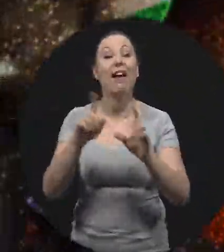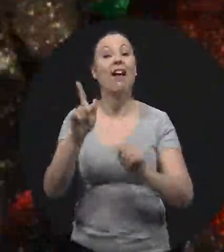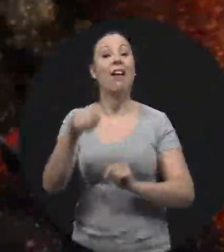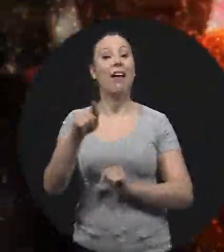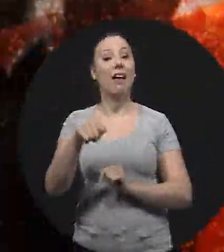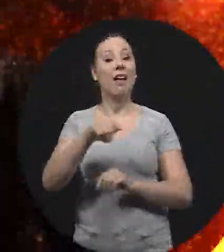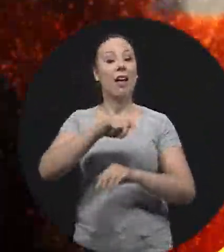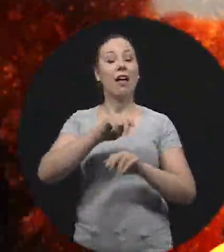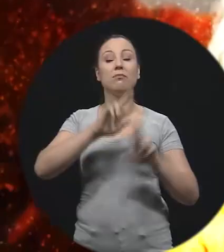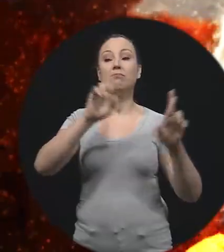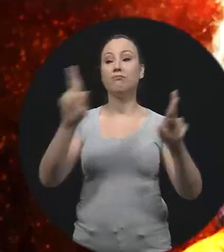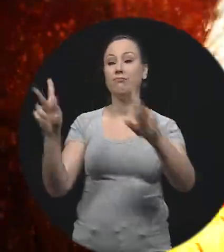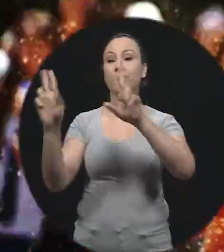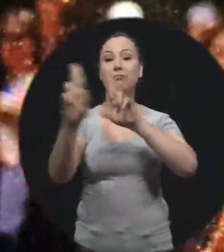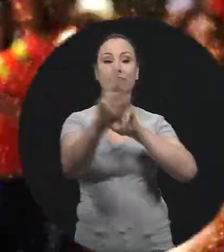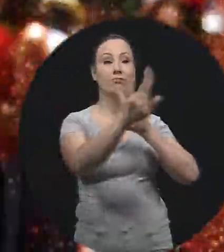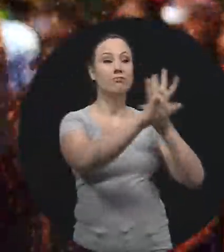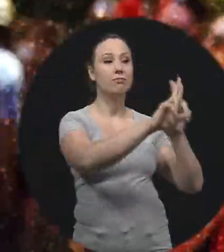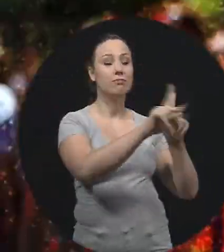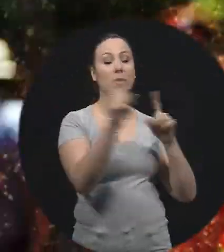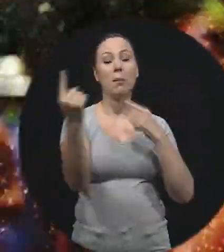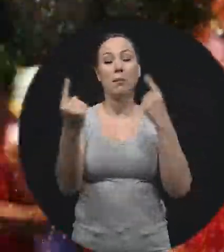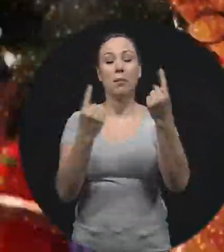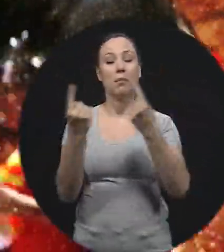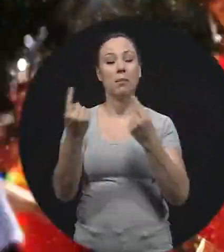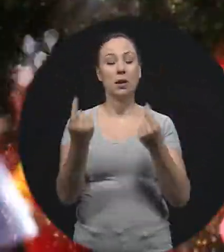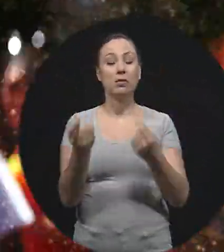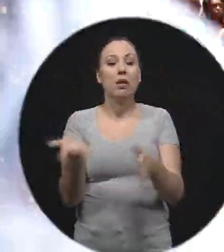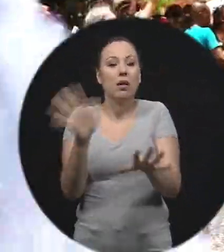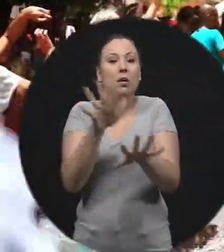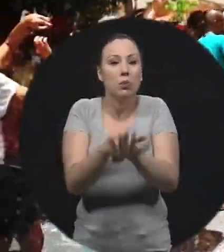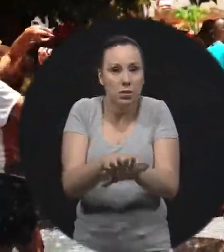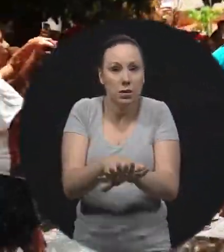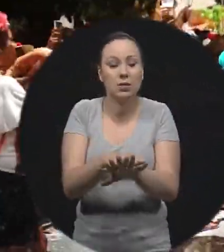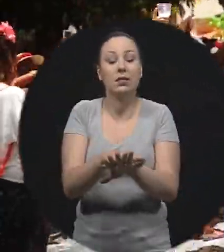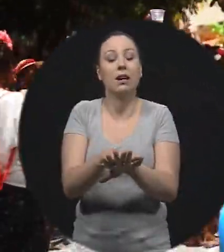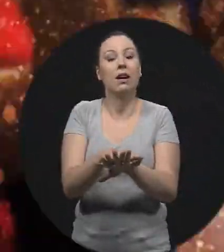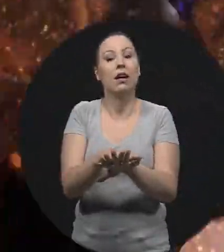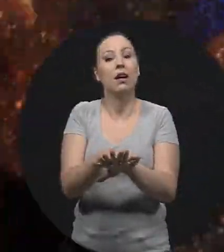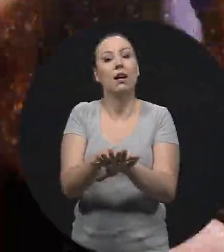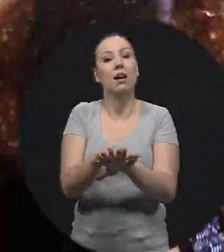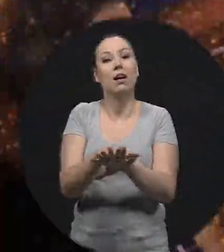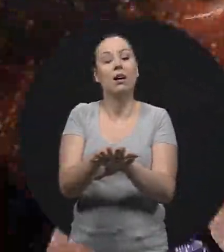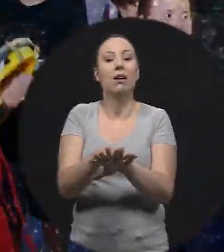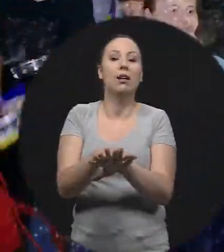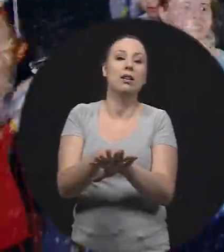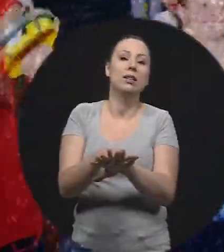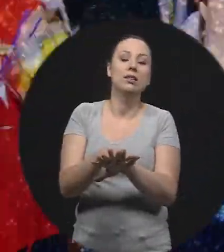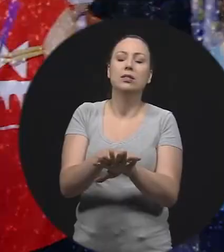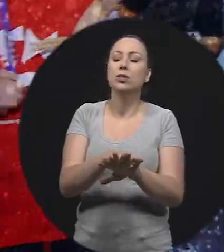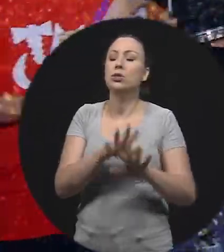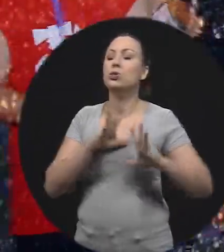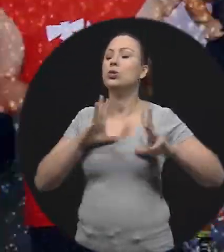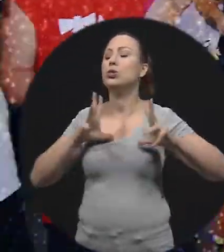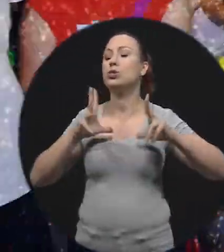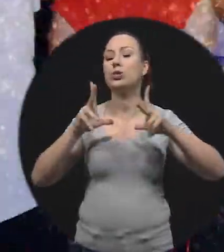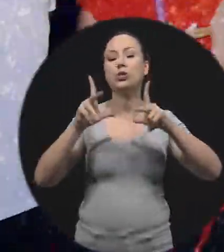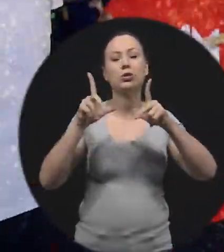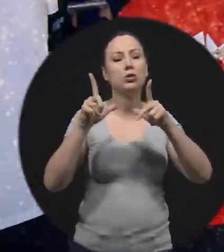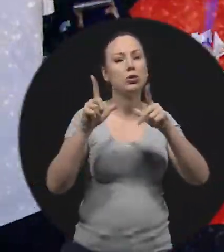Mundo principalmente é a diversidade, principalmente é a inclusão de todos,